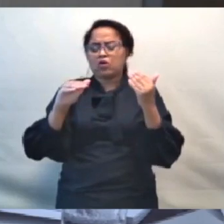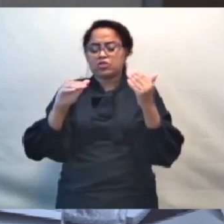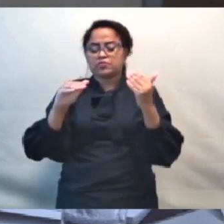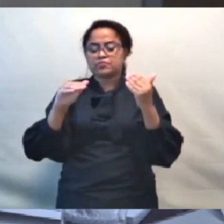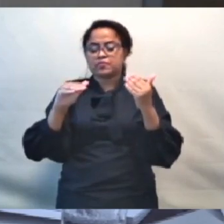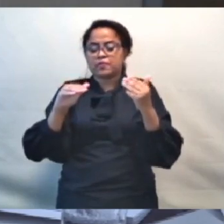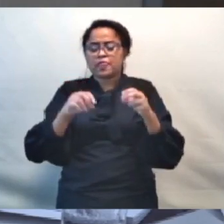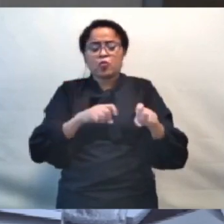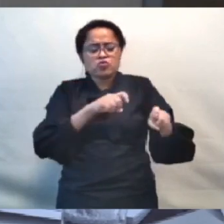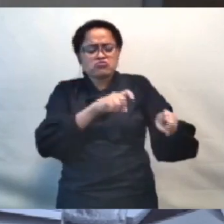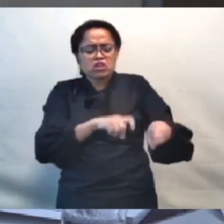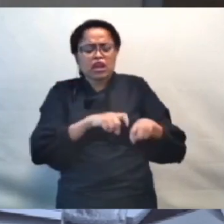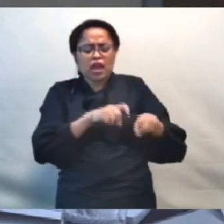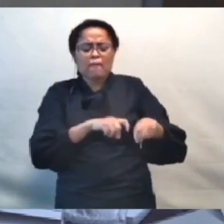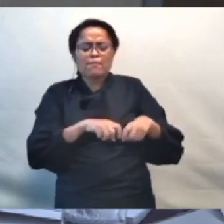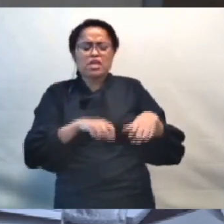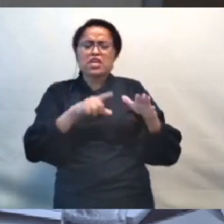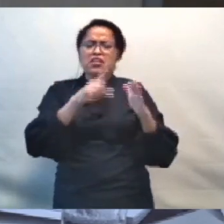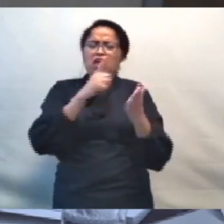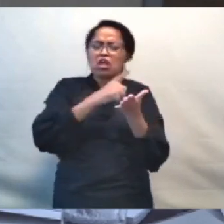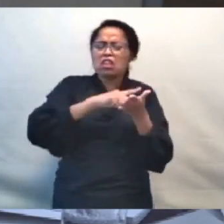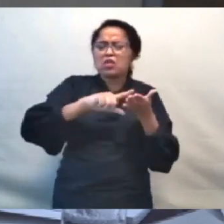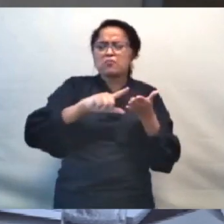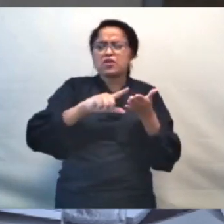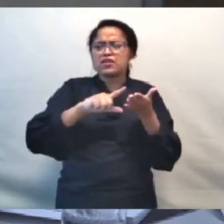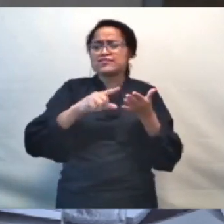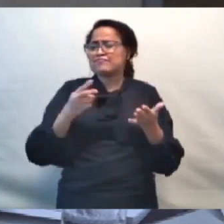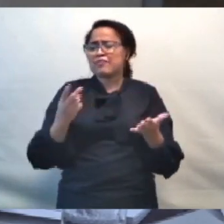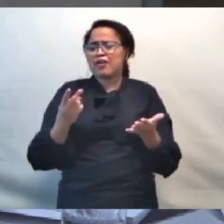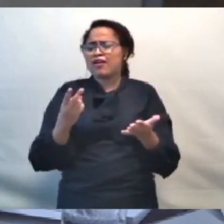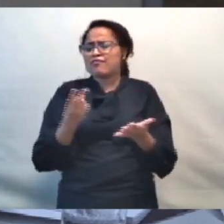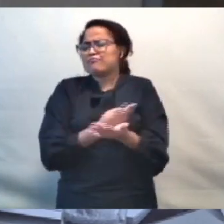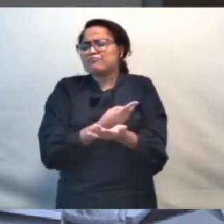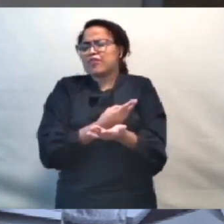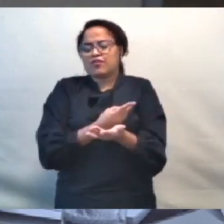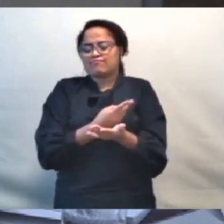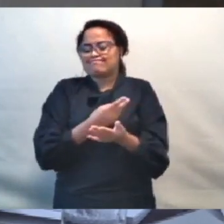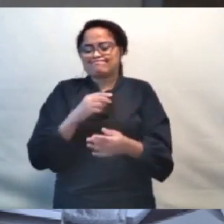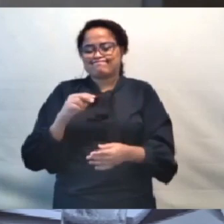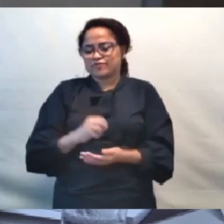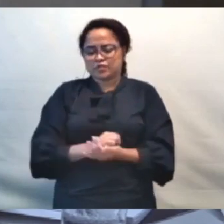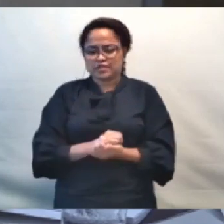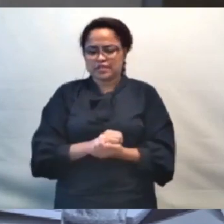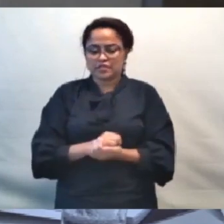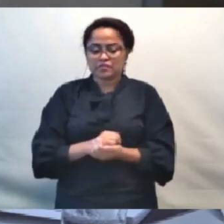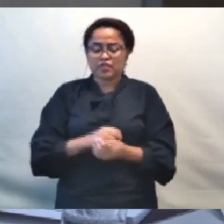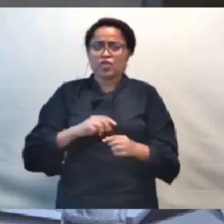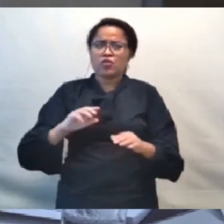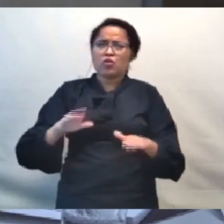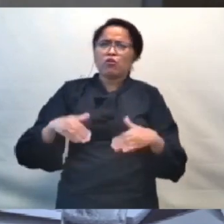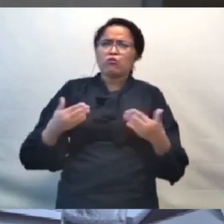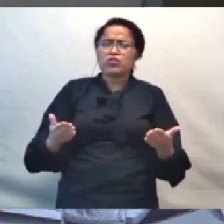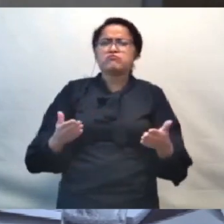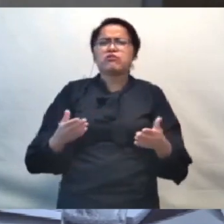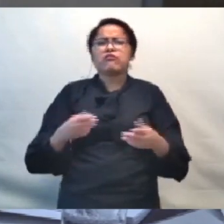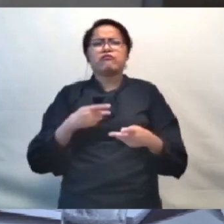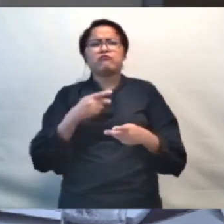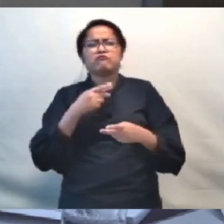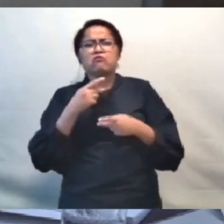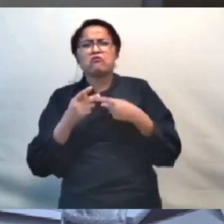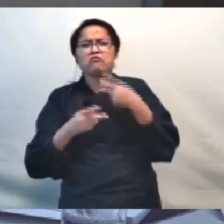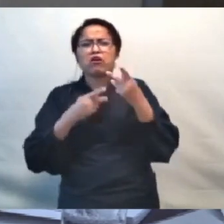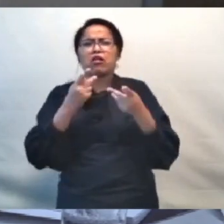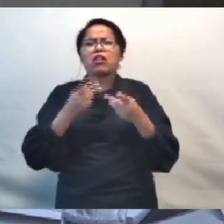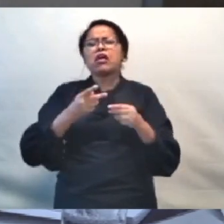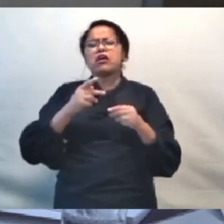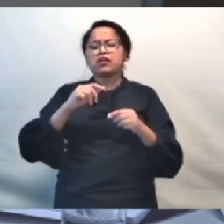está acontecendo. Então, quando a gente vai falar, né, da situação que a gente está vivendo, né, dos casos de dengue, lá